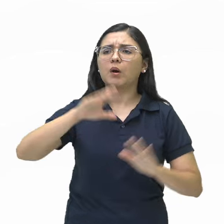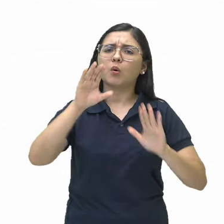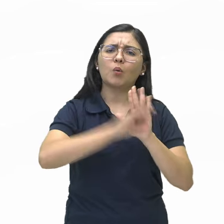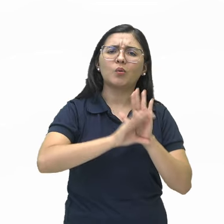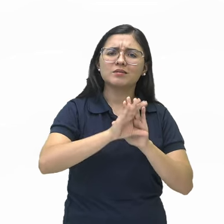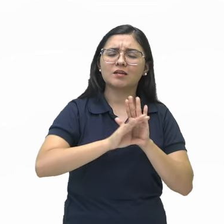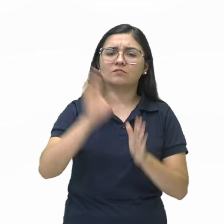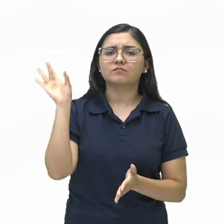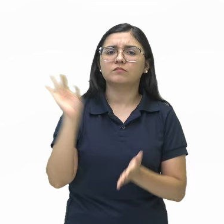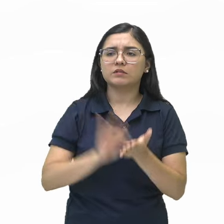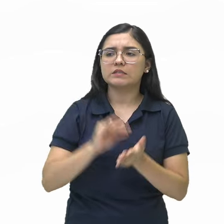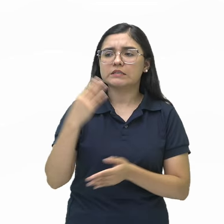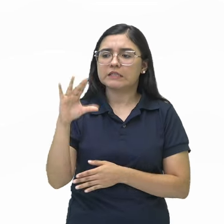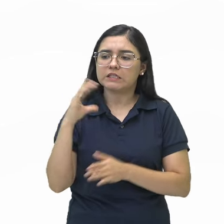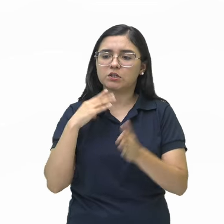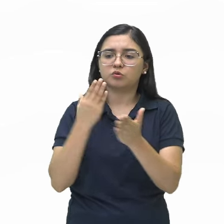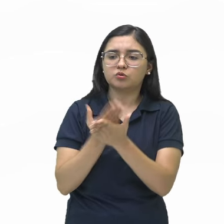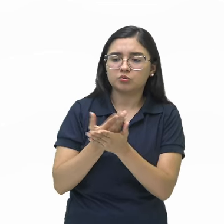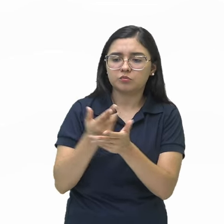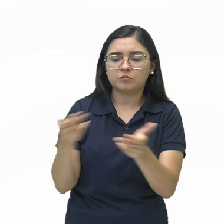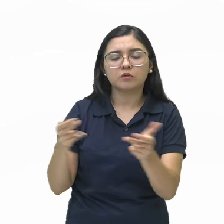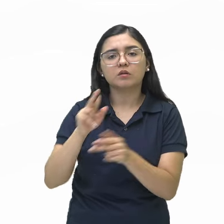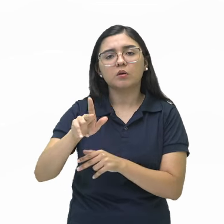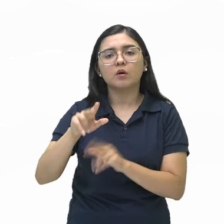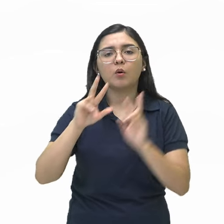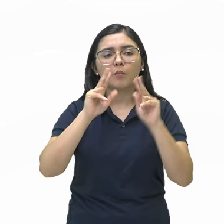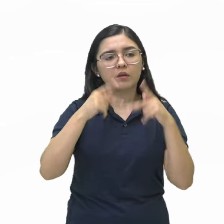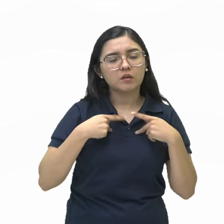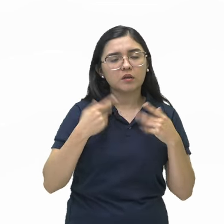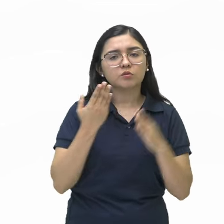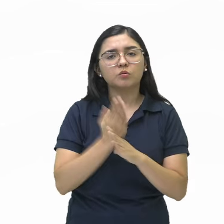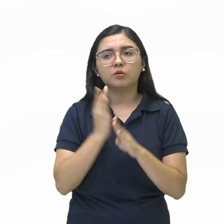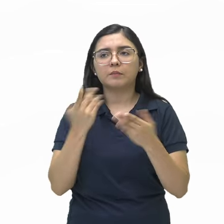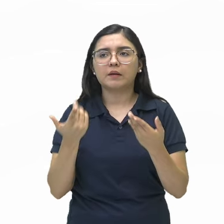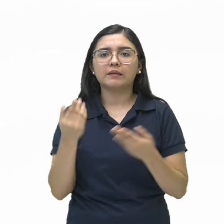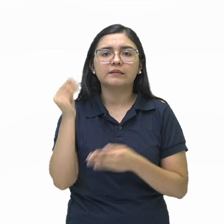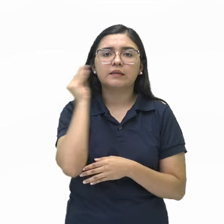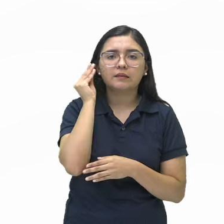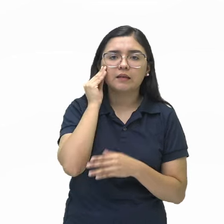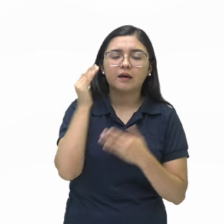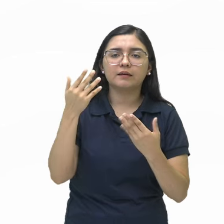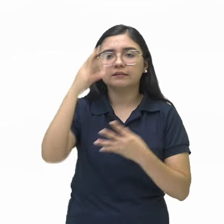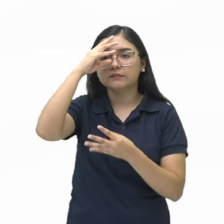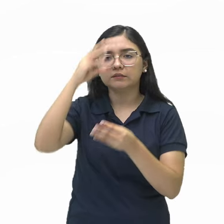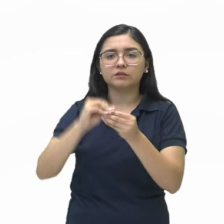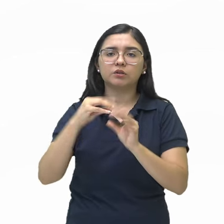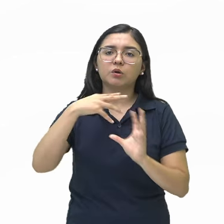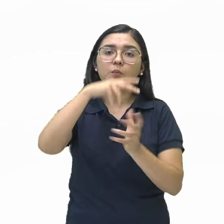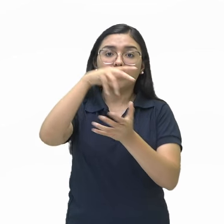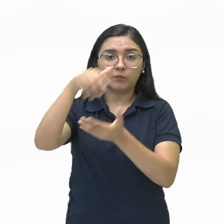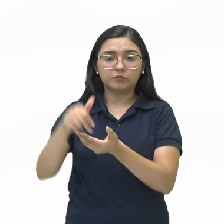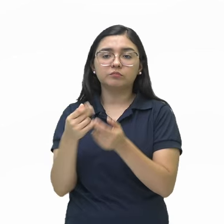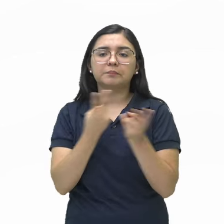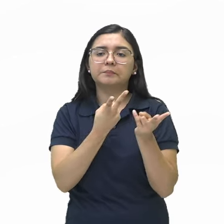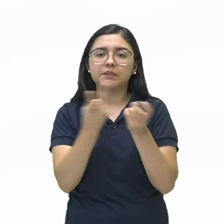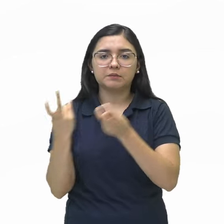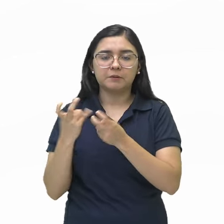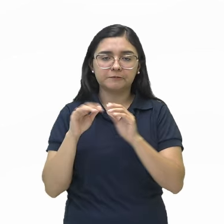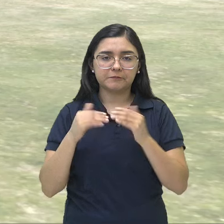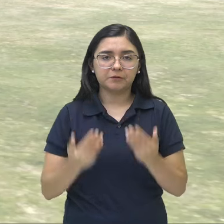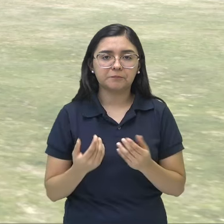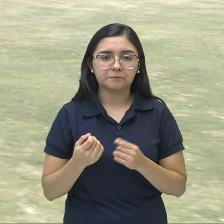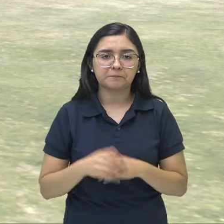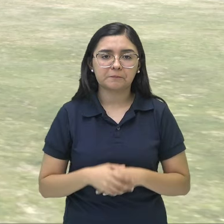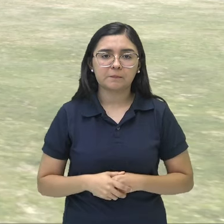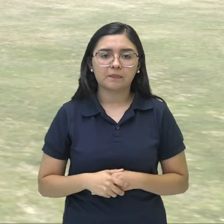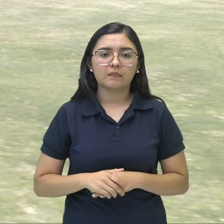bem de ciência, é o estudo de tal coisa. Não, é uma maneira que a humanidade encontrou para tentar entender o mundo. Então, a partir